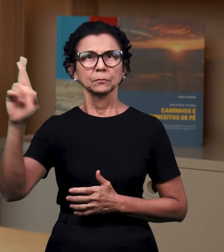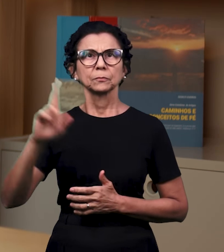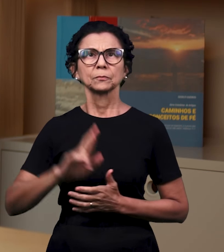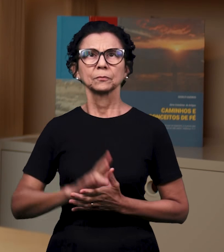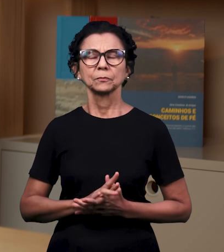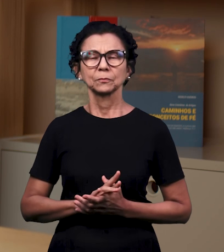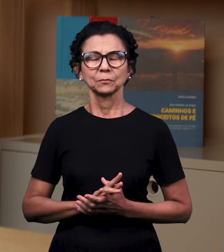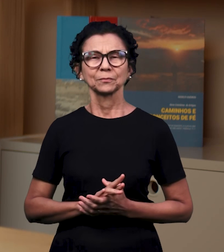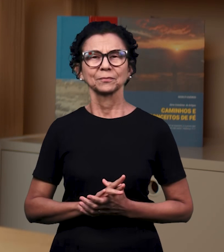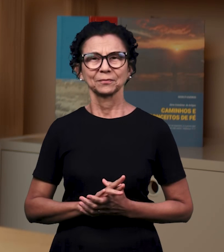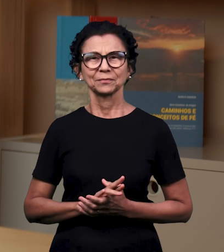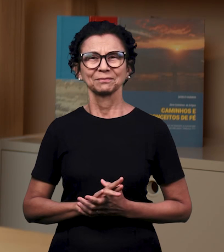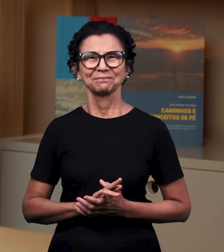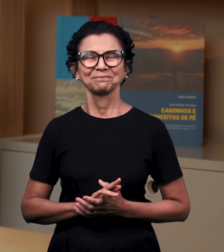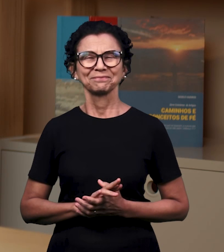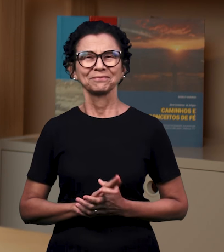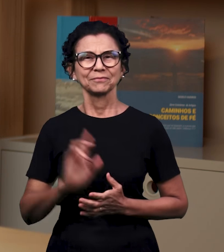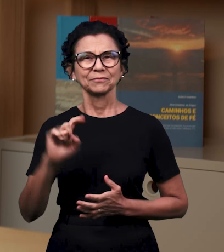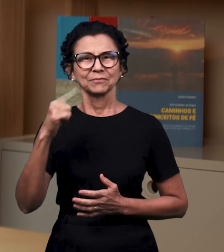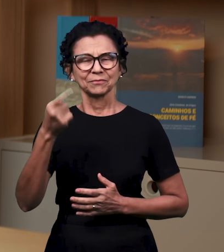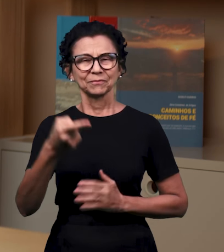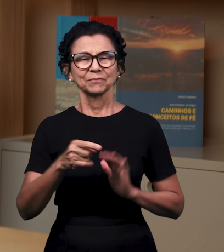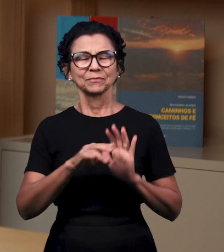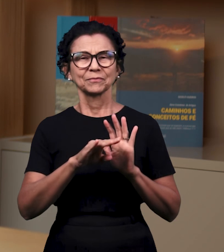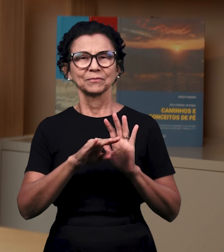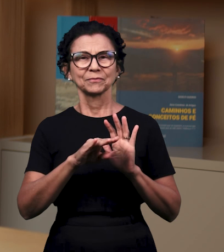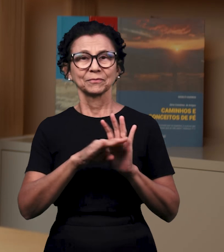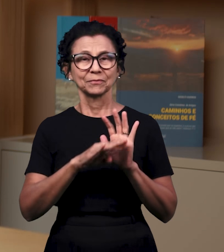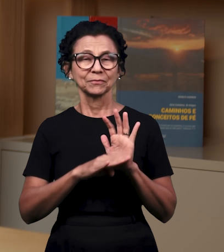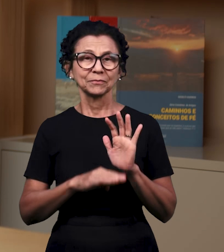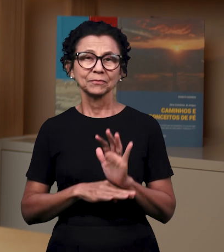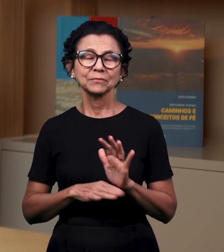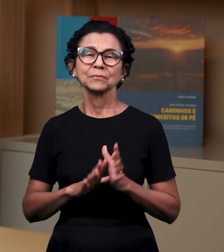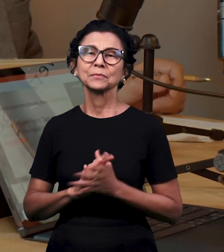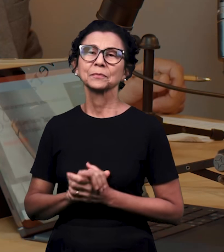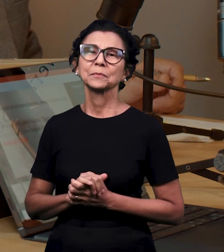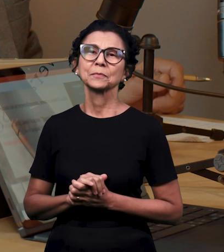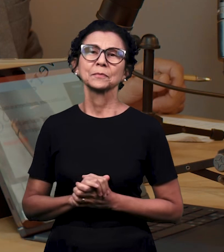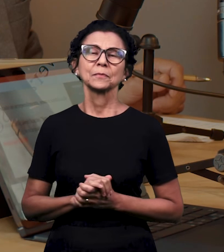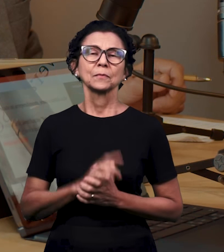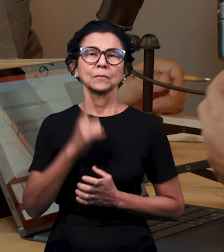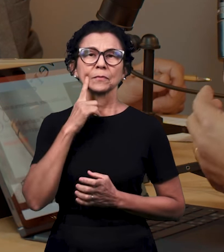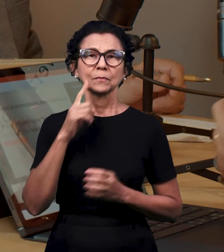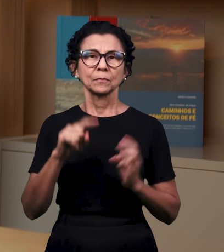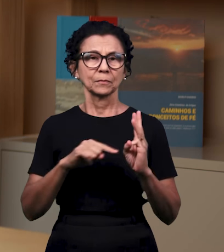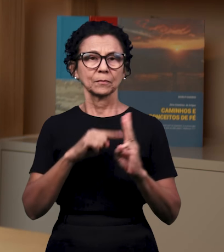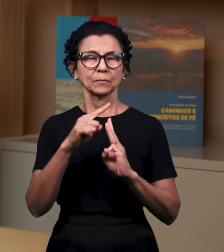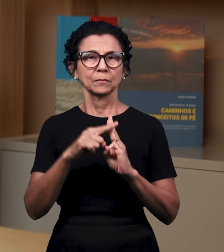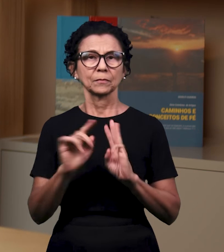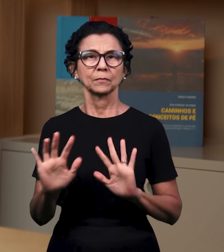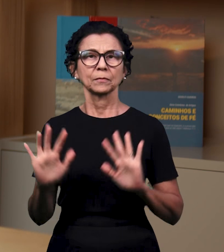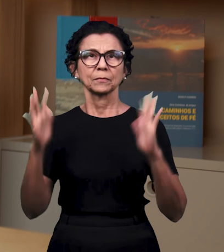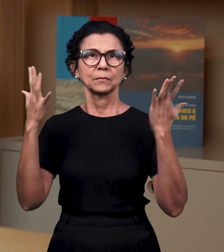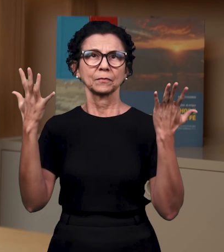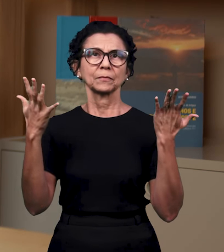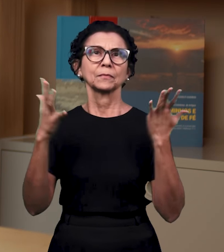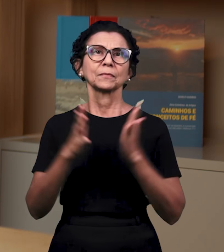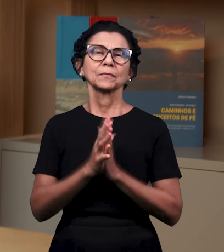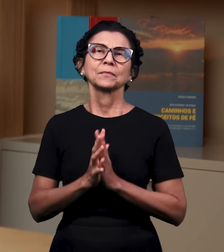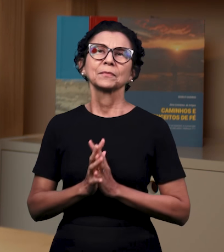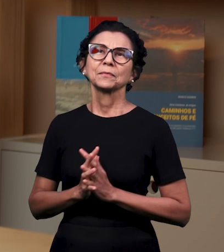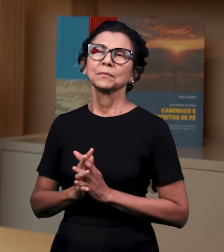próximo episódio que nós vamos gravar sobre este assunto, abordando as próximas 3 festas ainda que o Senhor havia orientado para